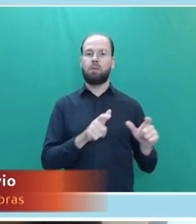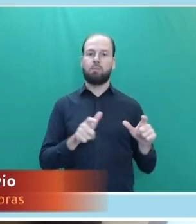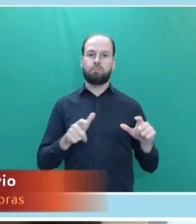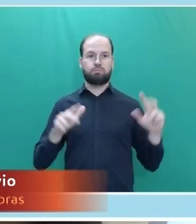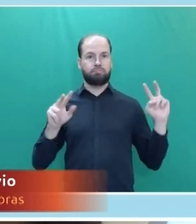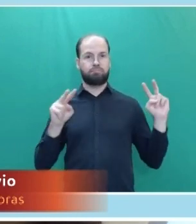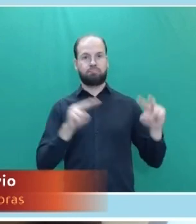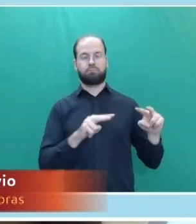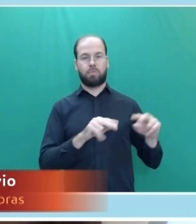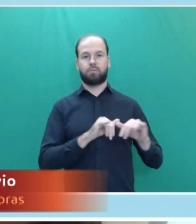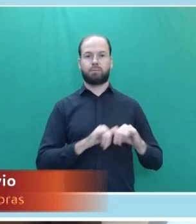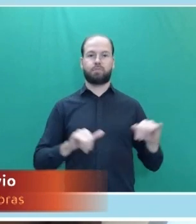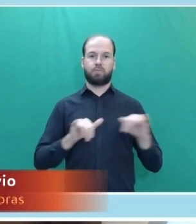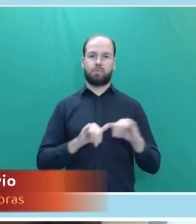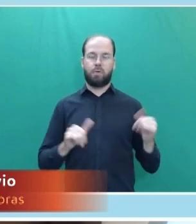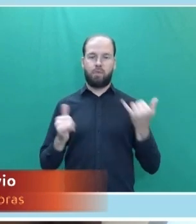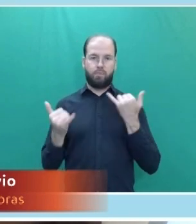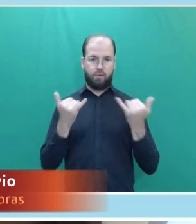né? De divulgação de informação,